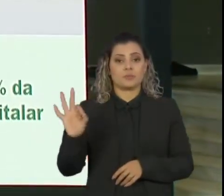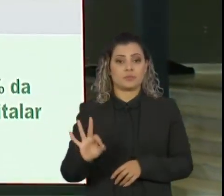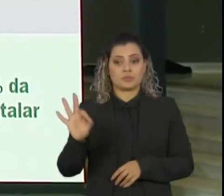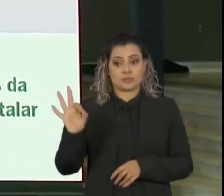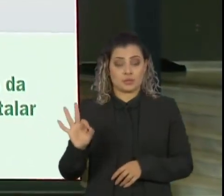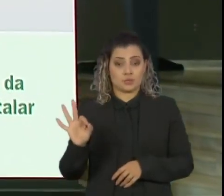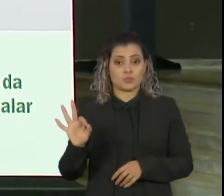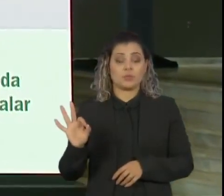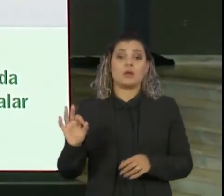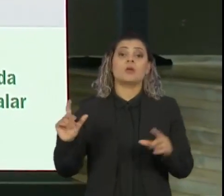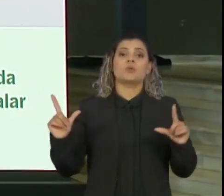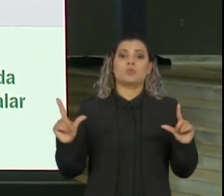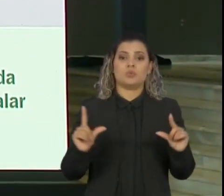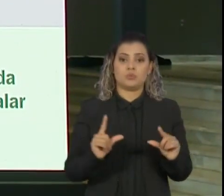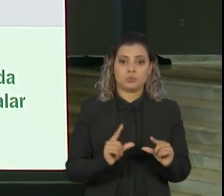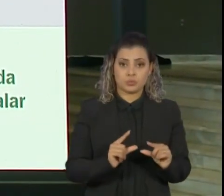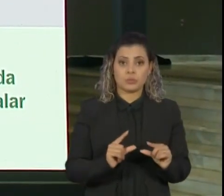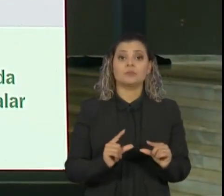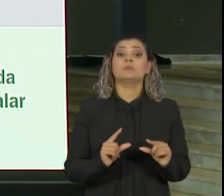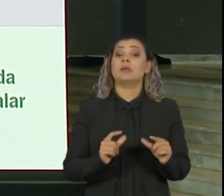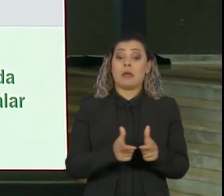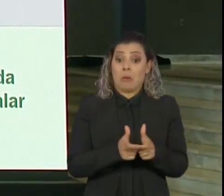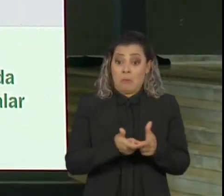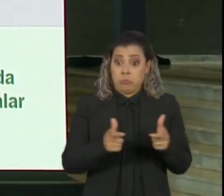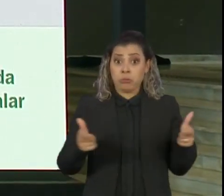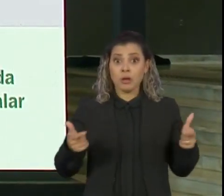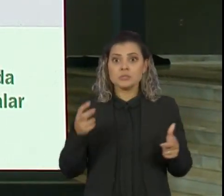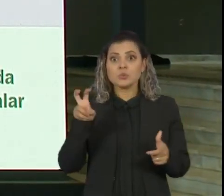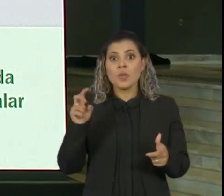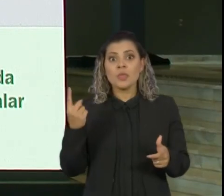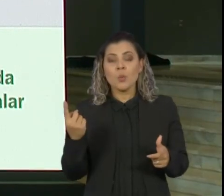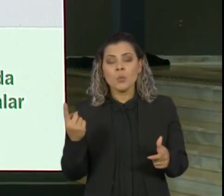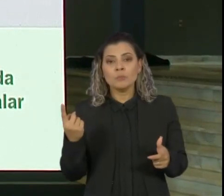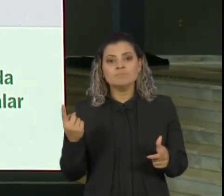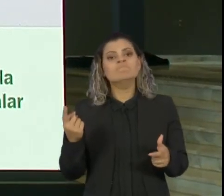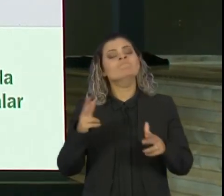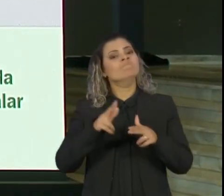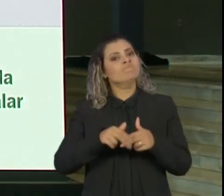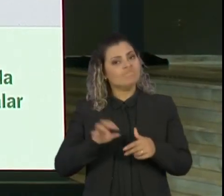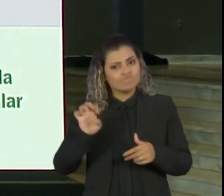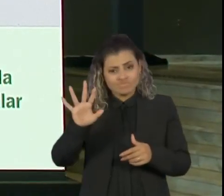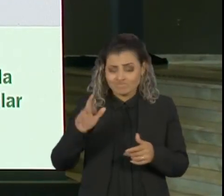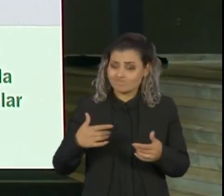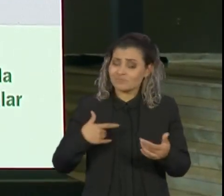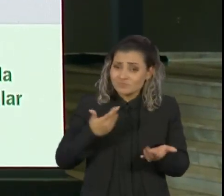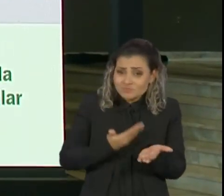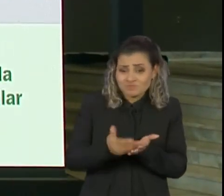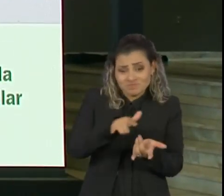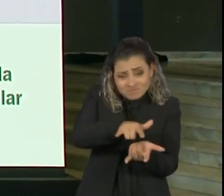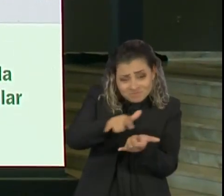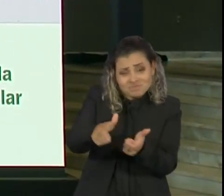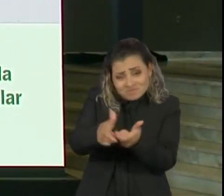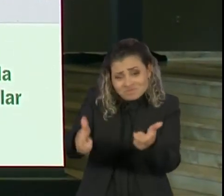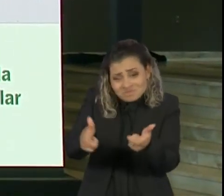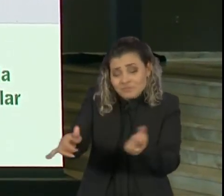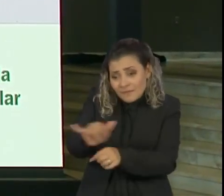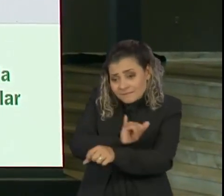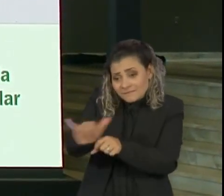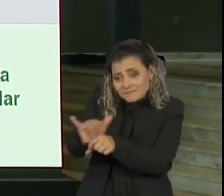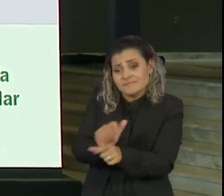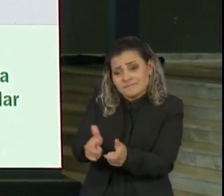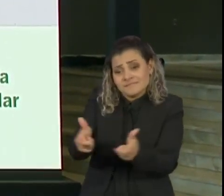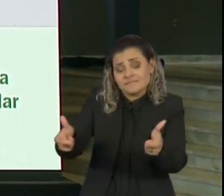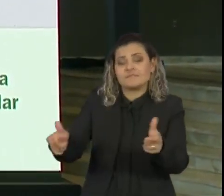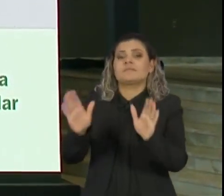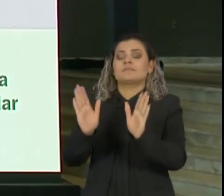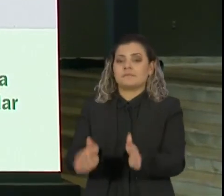veio para 51%. Nós agimos durante esse período, portanto, o Estado aumentou a capacidade hospitalar das duas regiões, né?